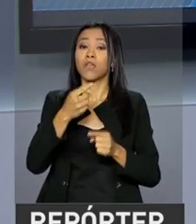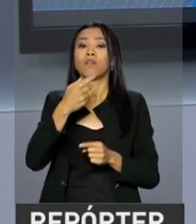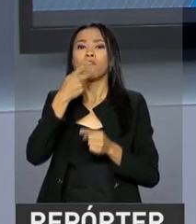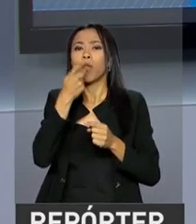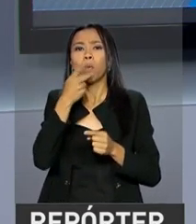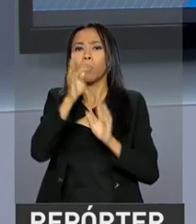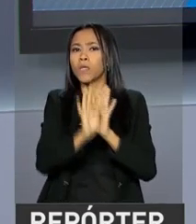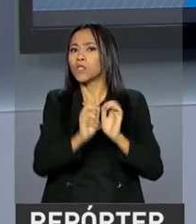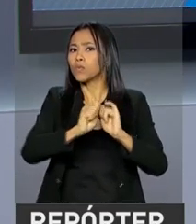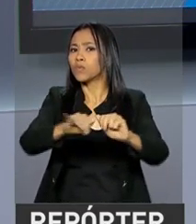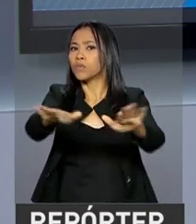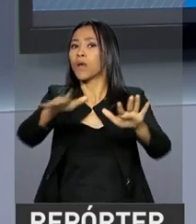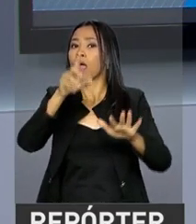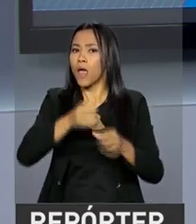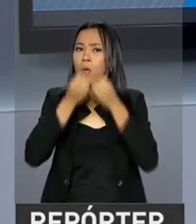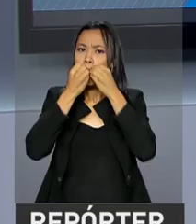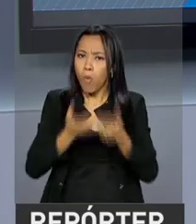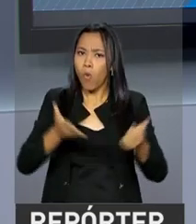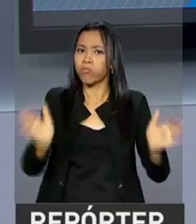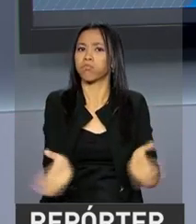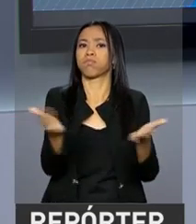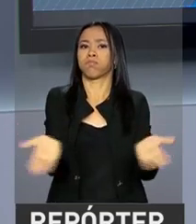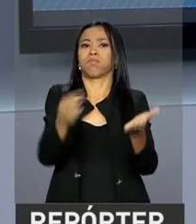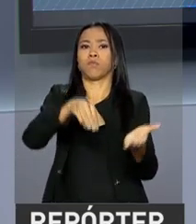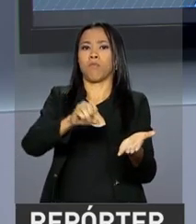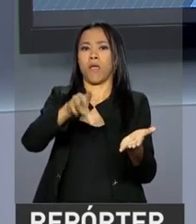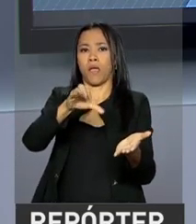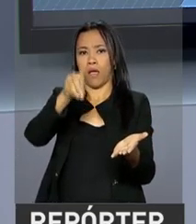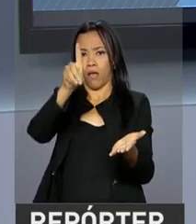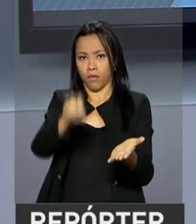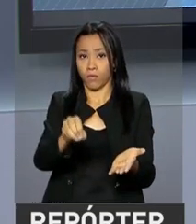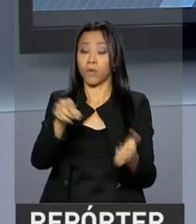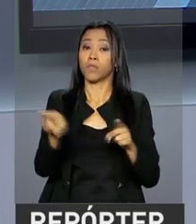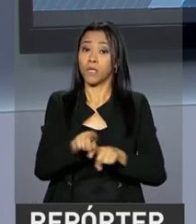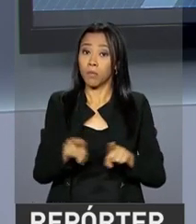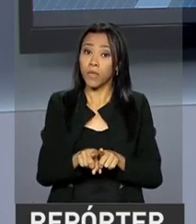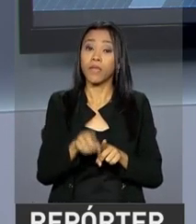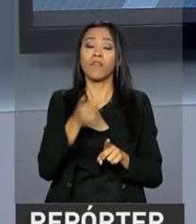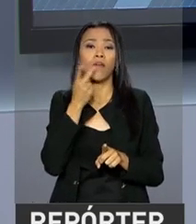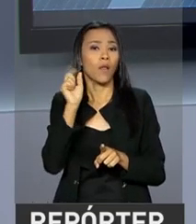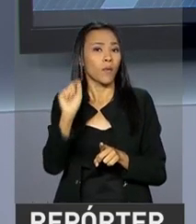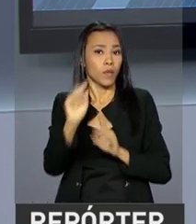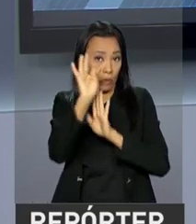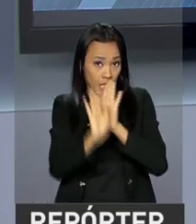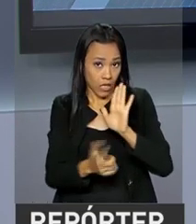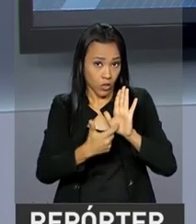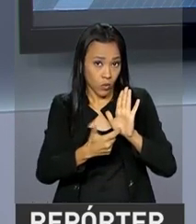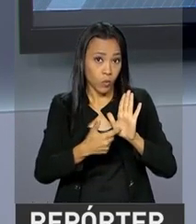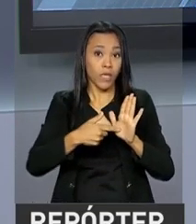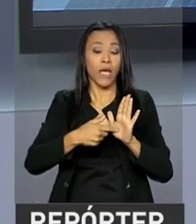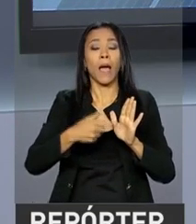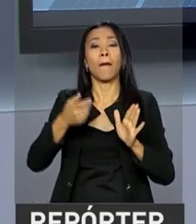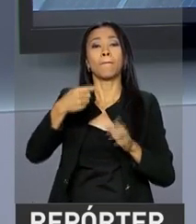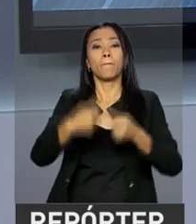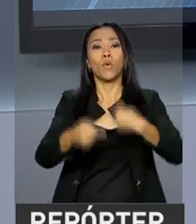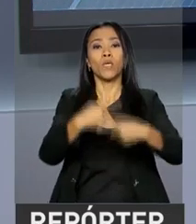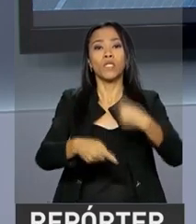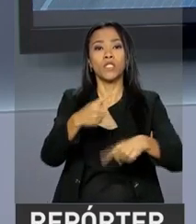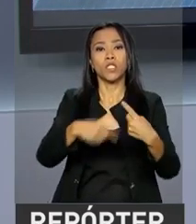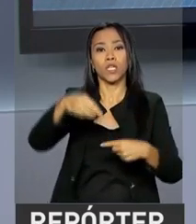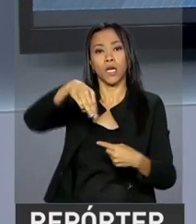foco no bom funcionamento dos mercados. O texto também destaca que a política monetária, que é focada nos